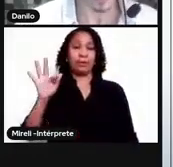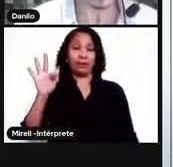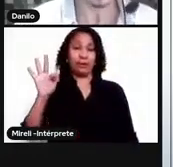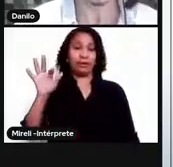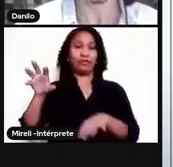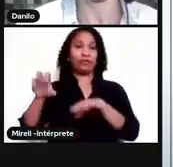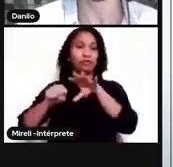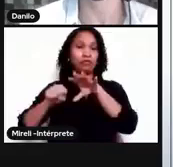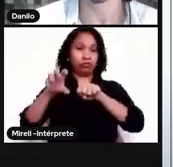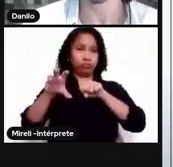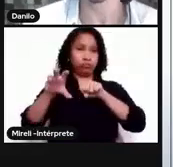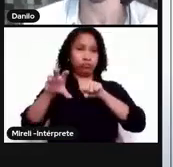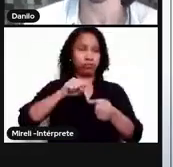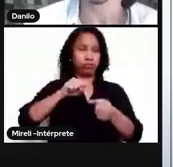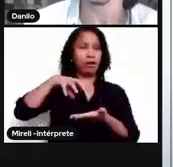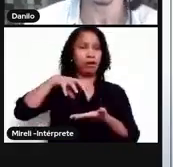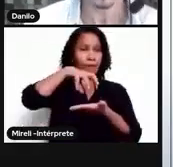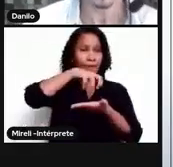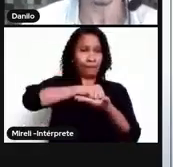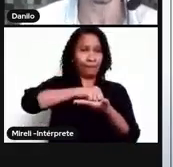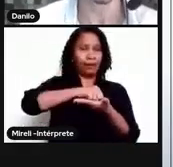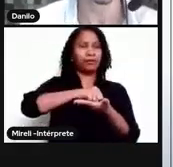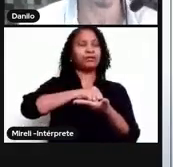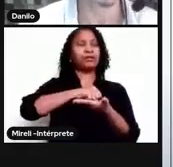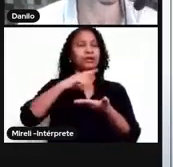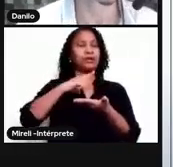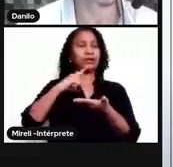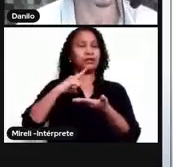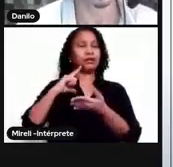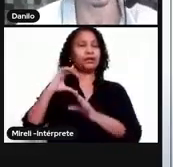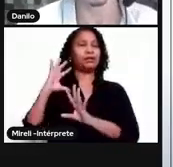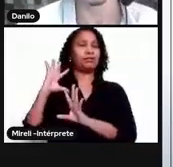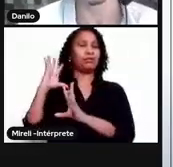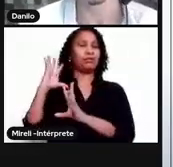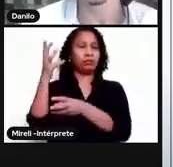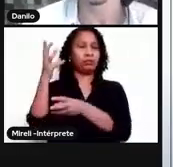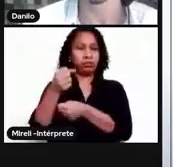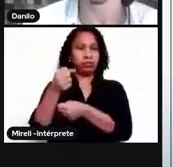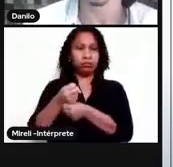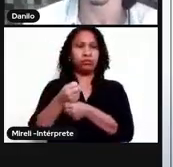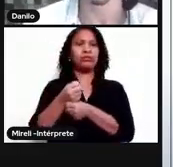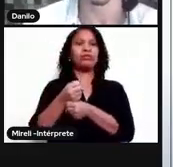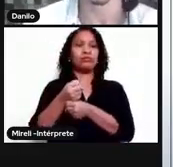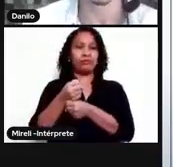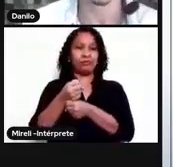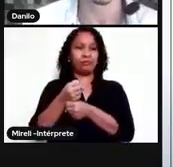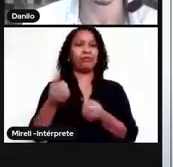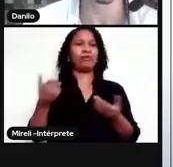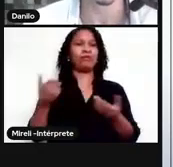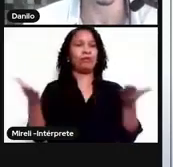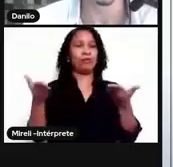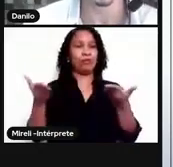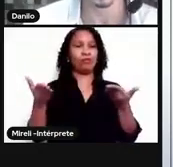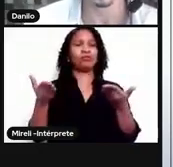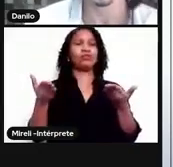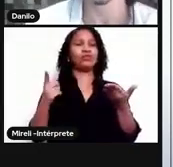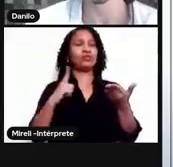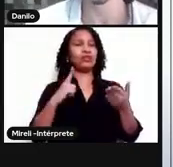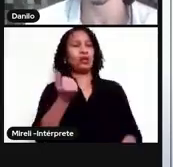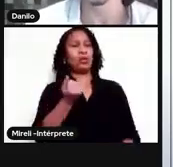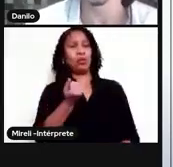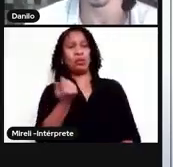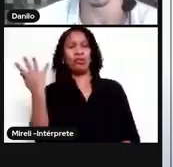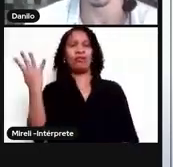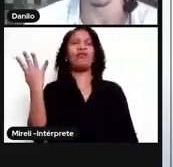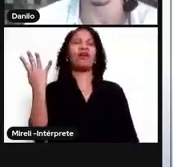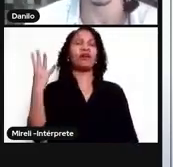banco de dados em que somam um grande número de herbários mundialmente. Então, a quantidade maior de registros que a gente